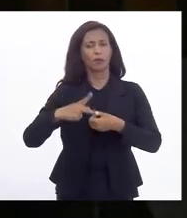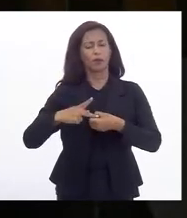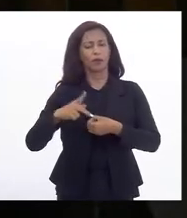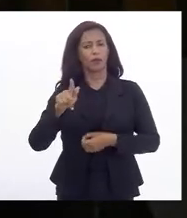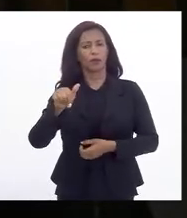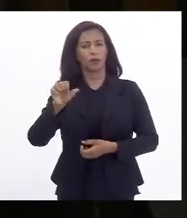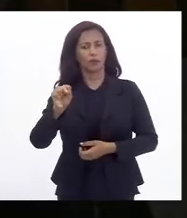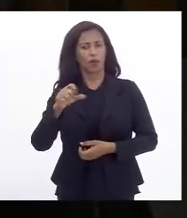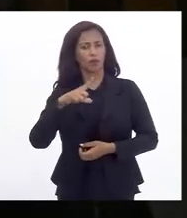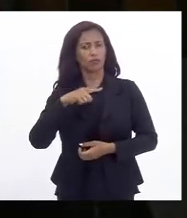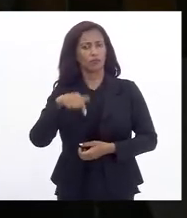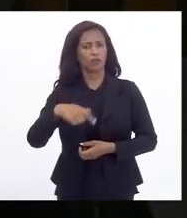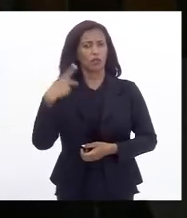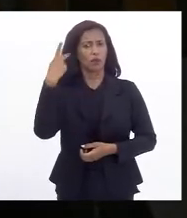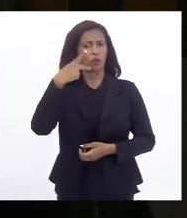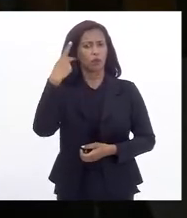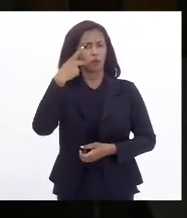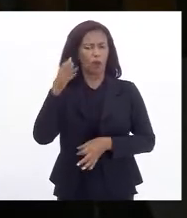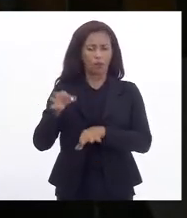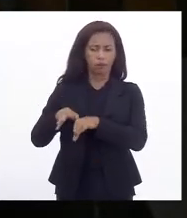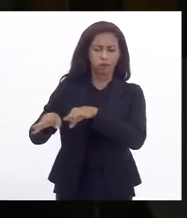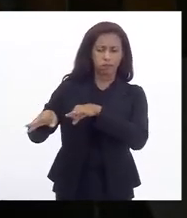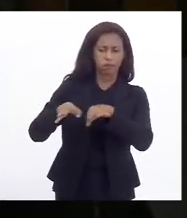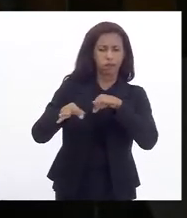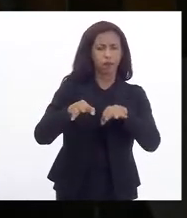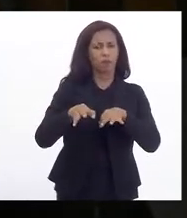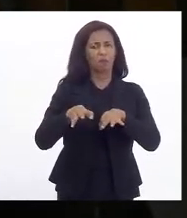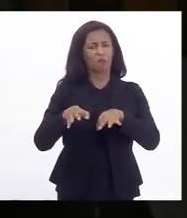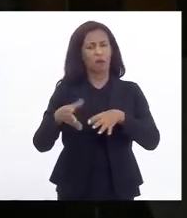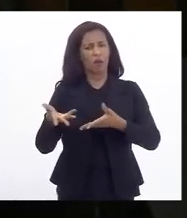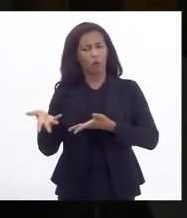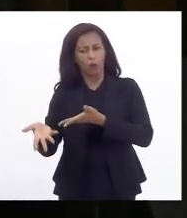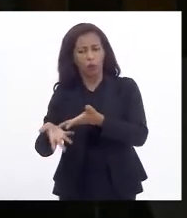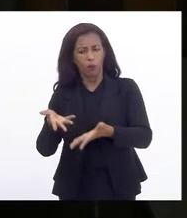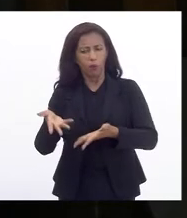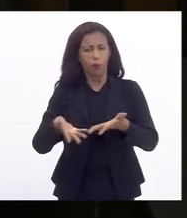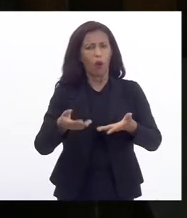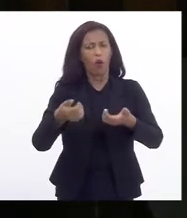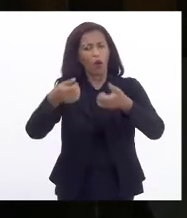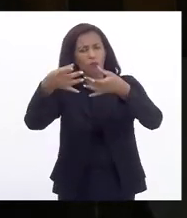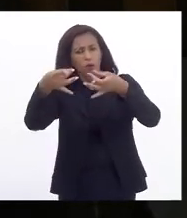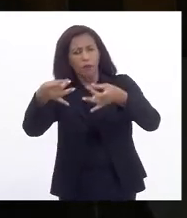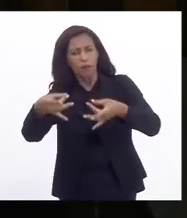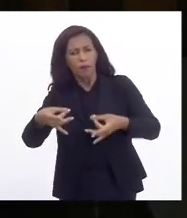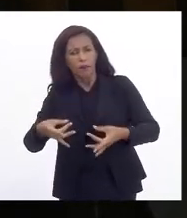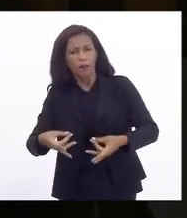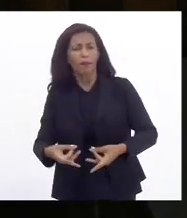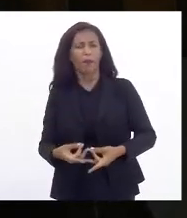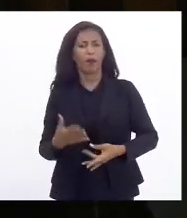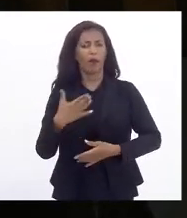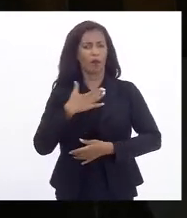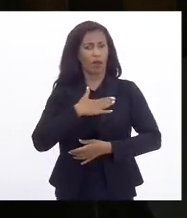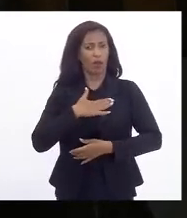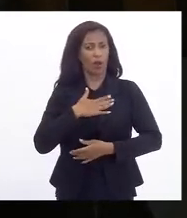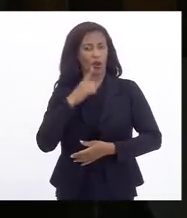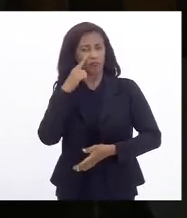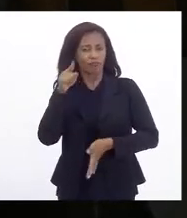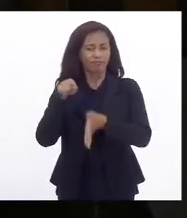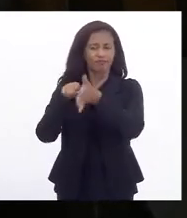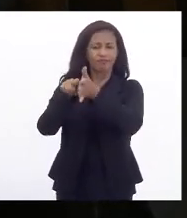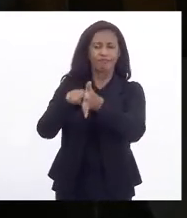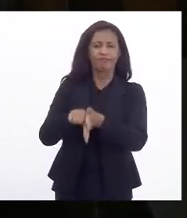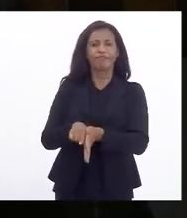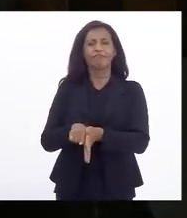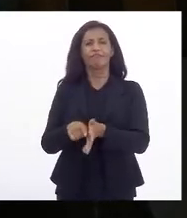Parlamento laborioso Deputado operoso gosta dos detalhes gosta enfim de checar as